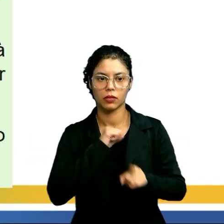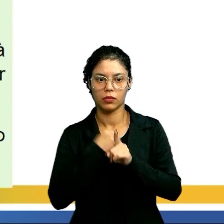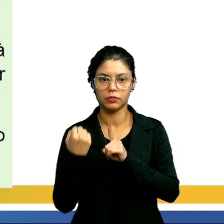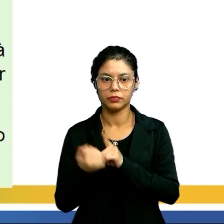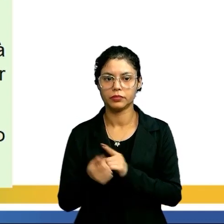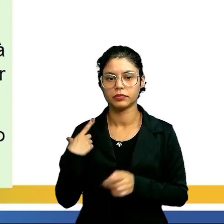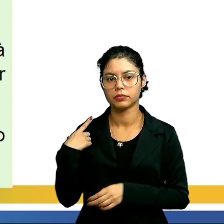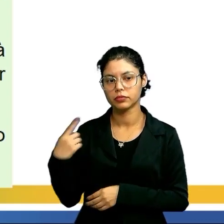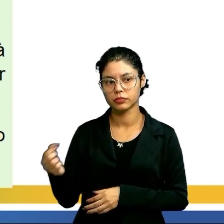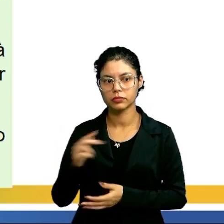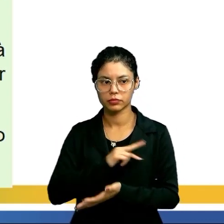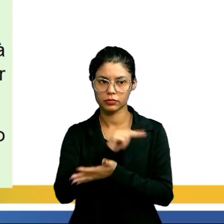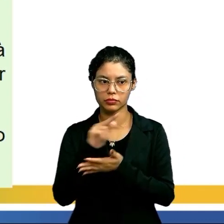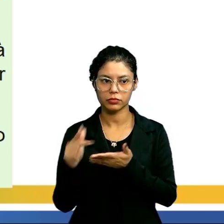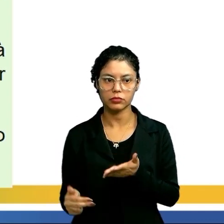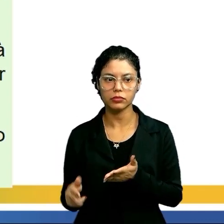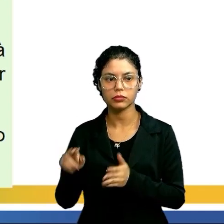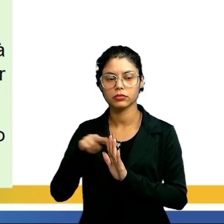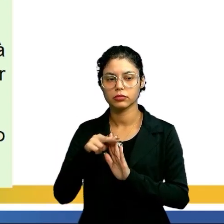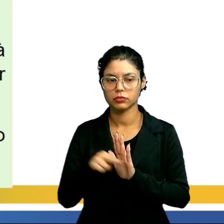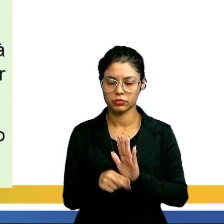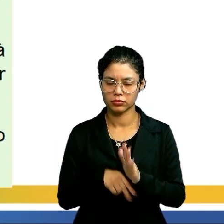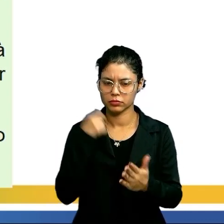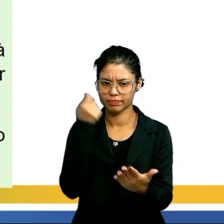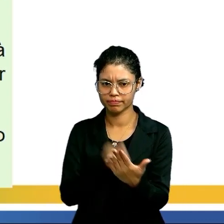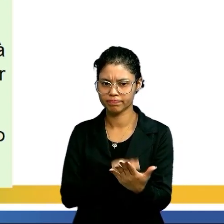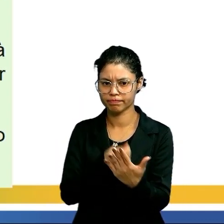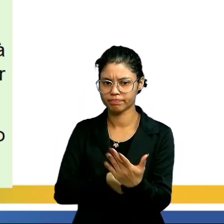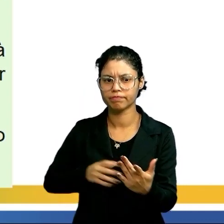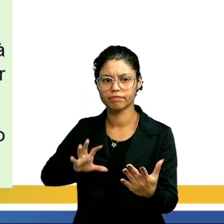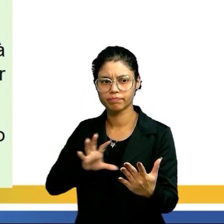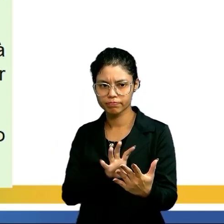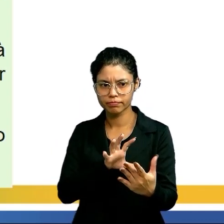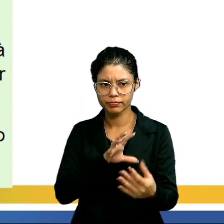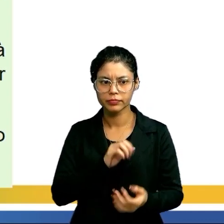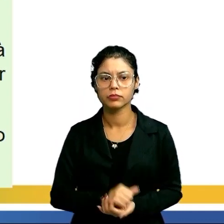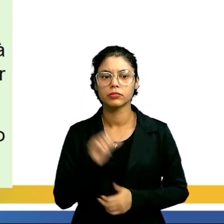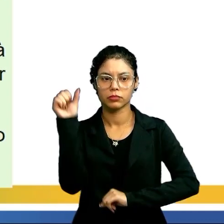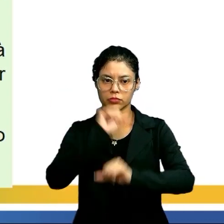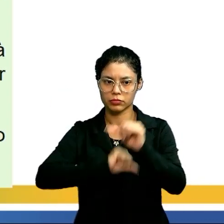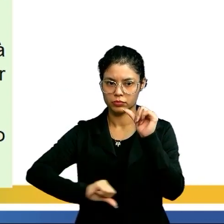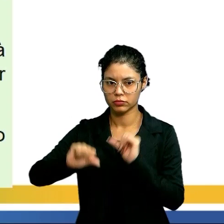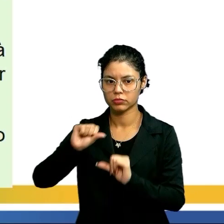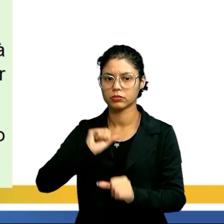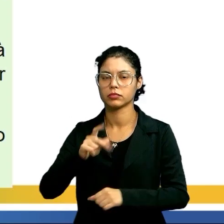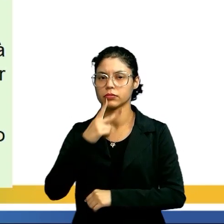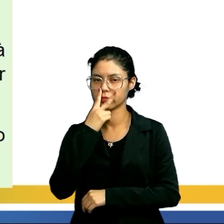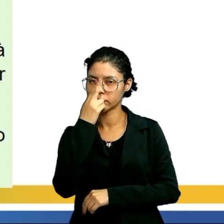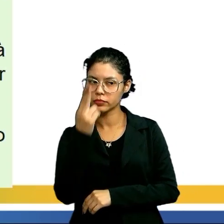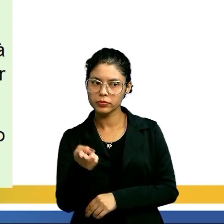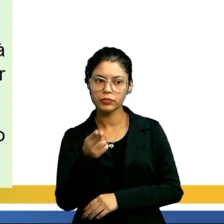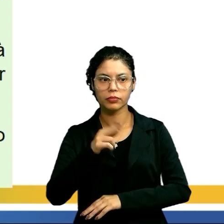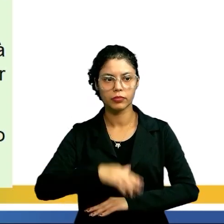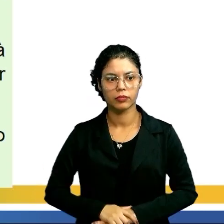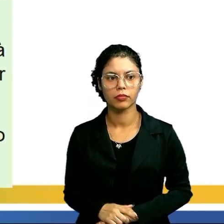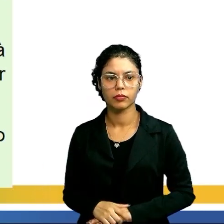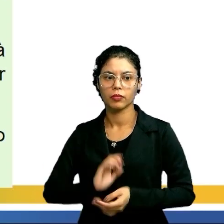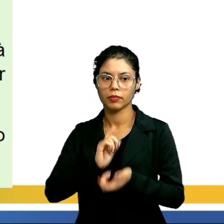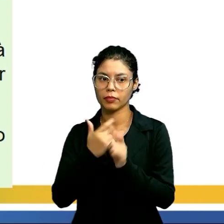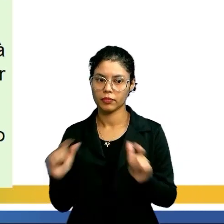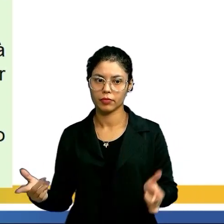setores sociais que fogem das diversas normatizações impostas, e por mais contraditório que